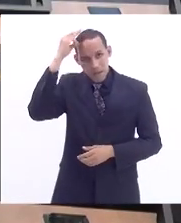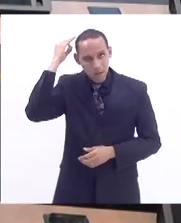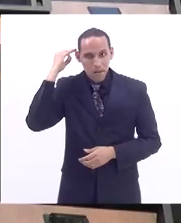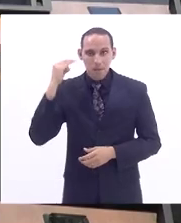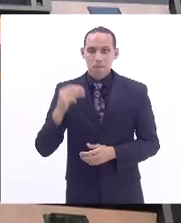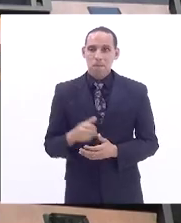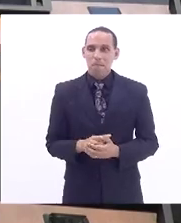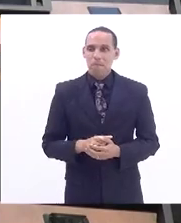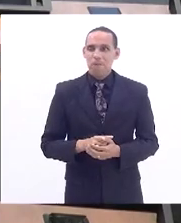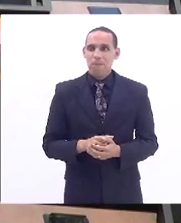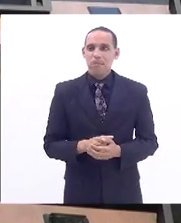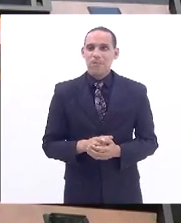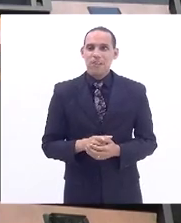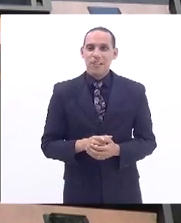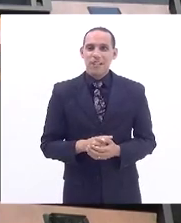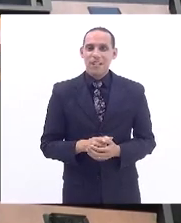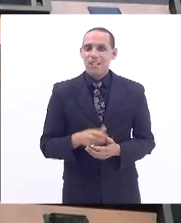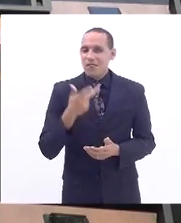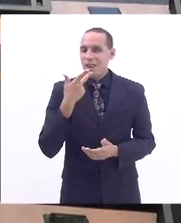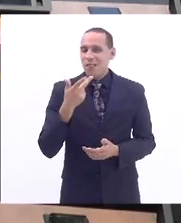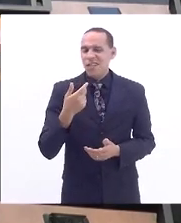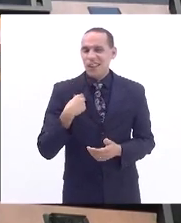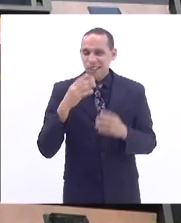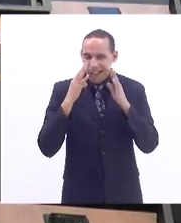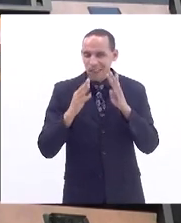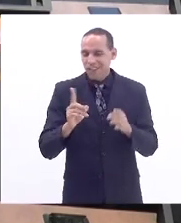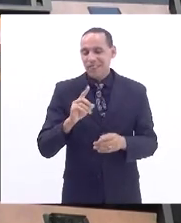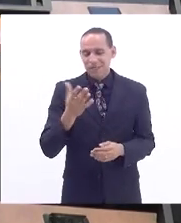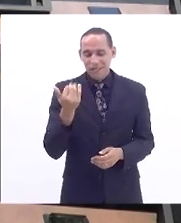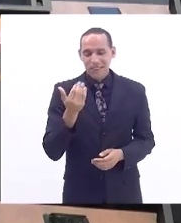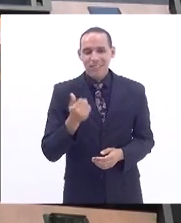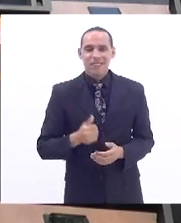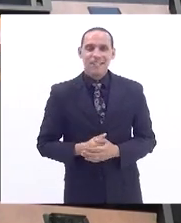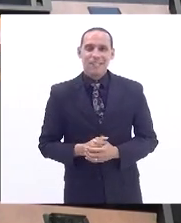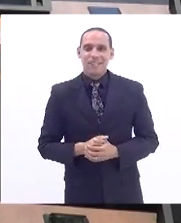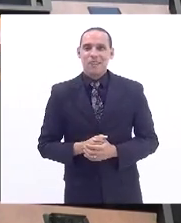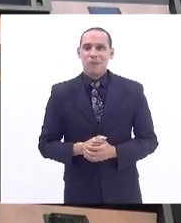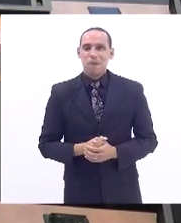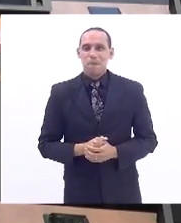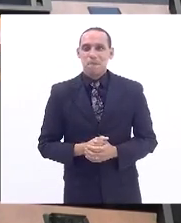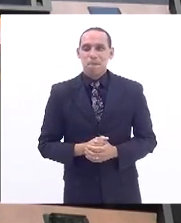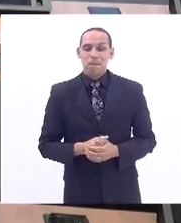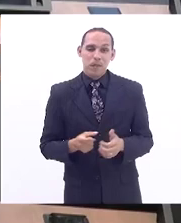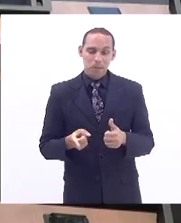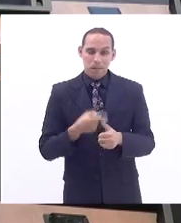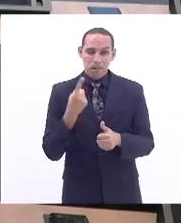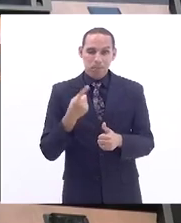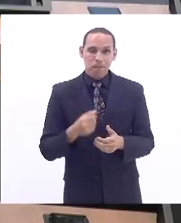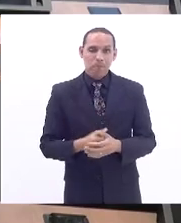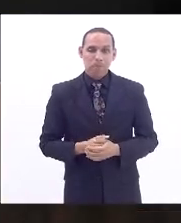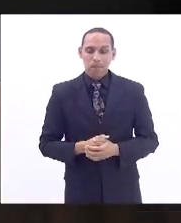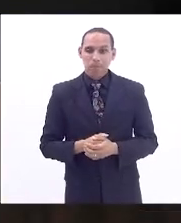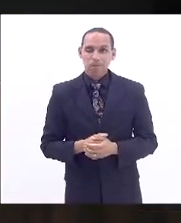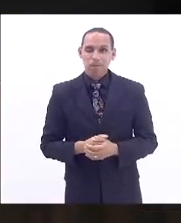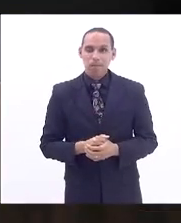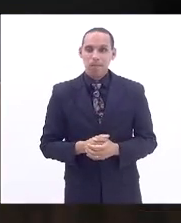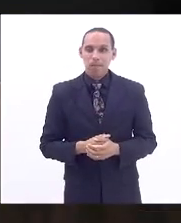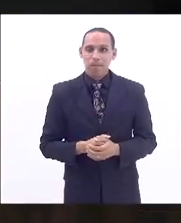eu não posso ver se vai dizer que eu não tô dando atenção vossa excelência vem aqui por favor o primeiro